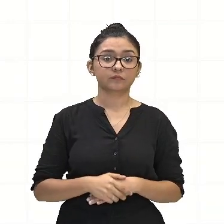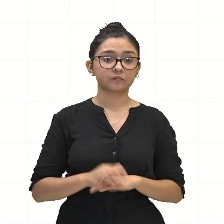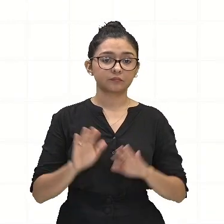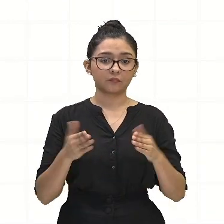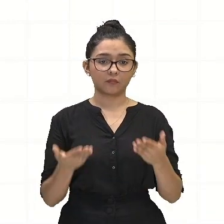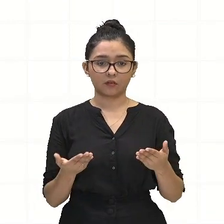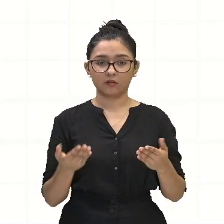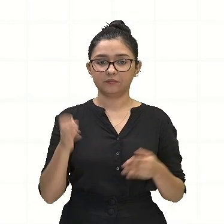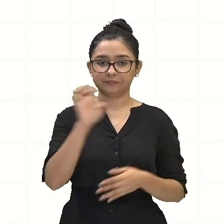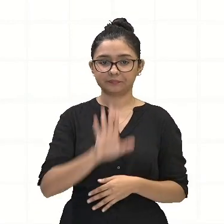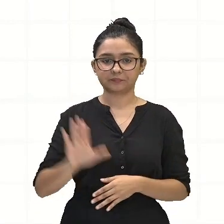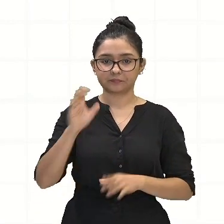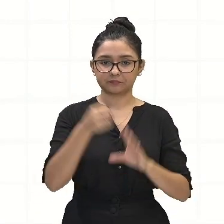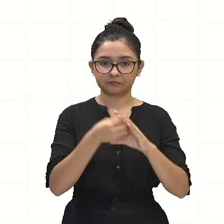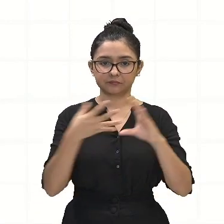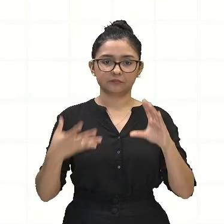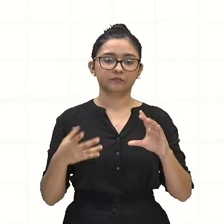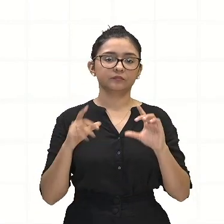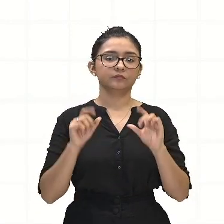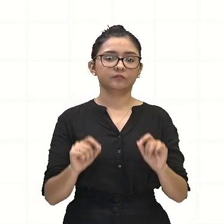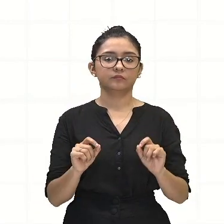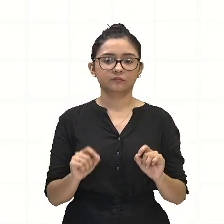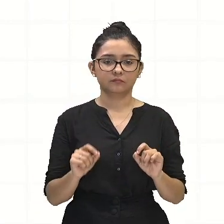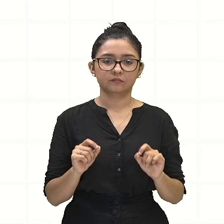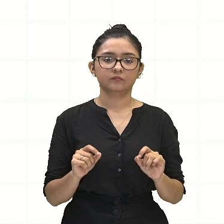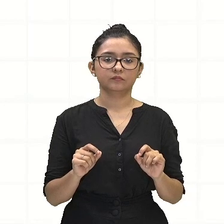Europa caracterizou-se pela